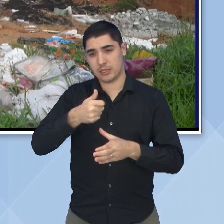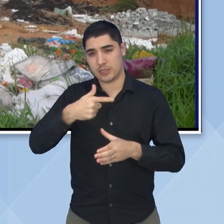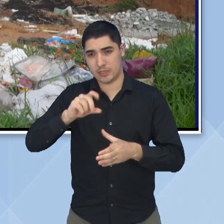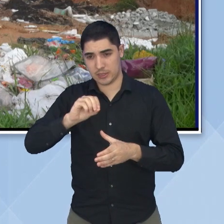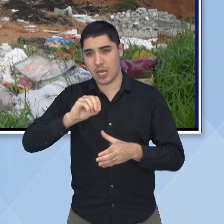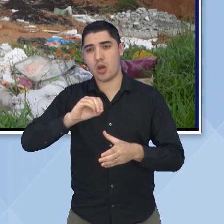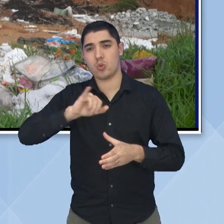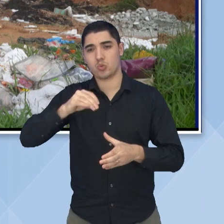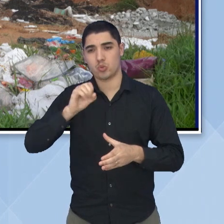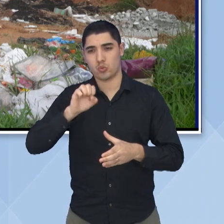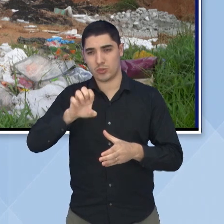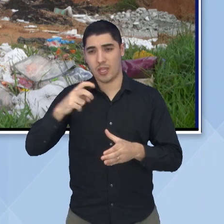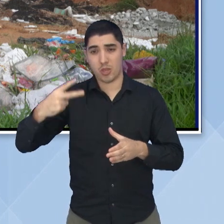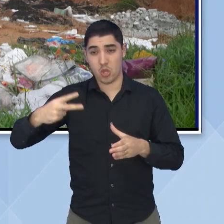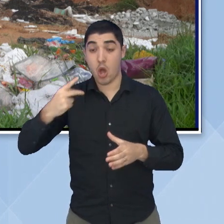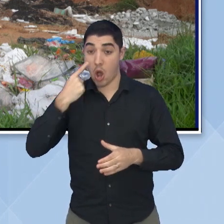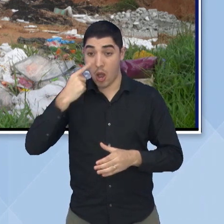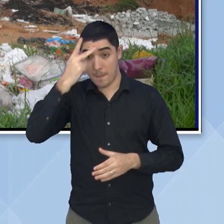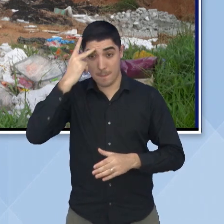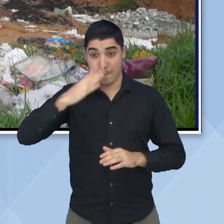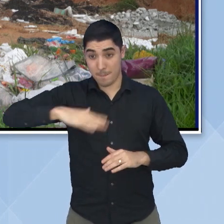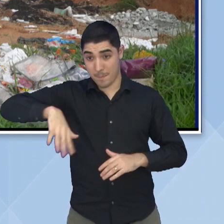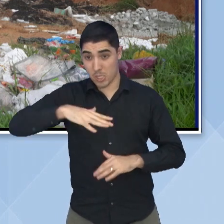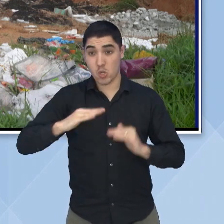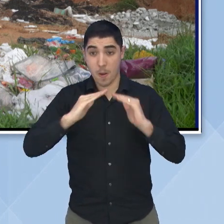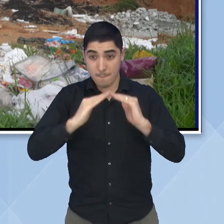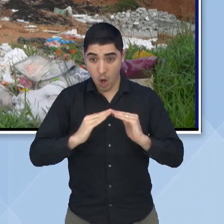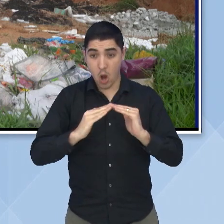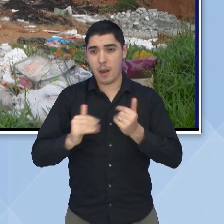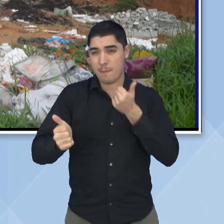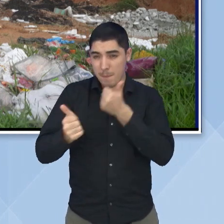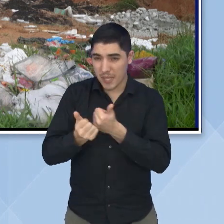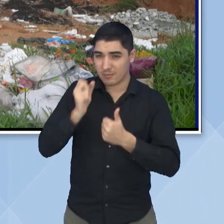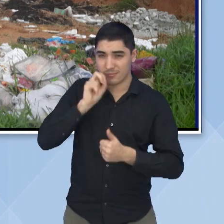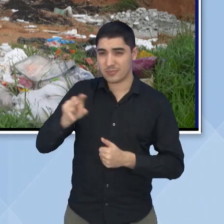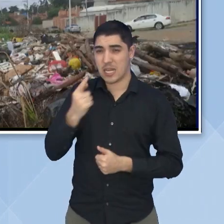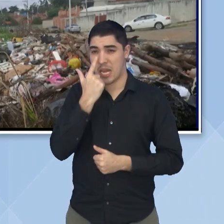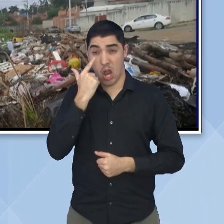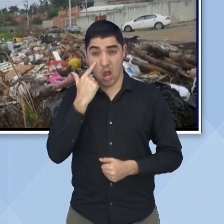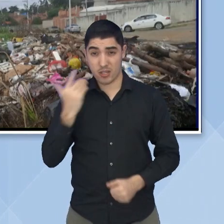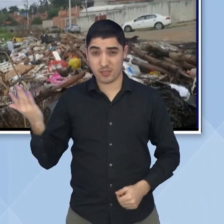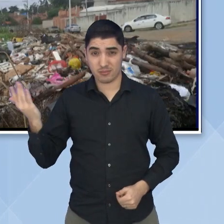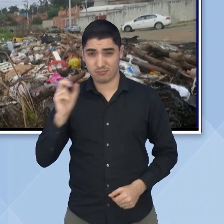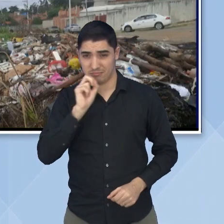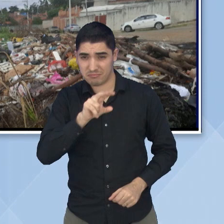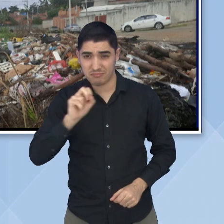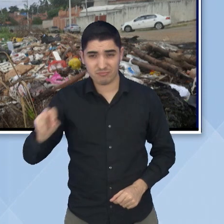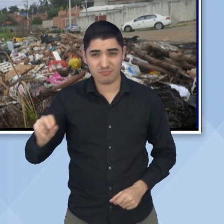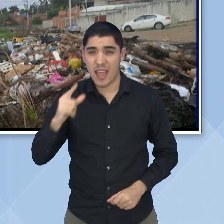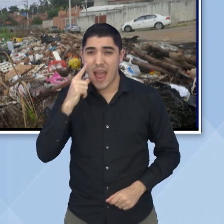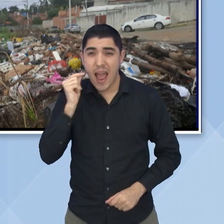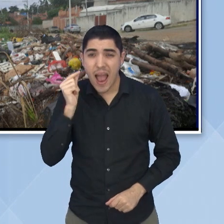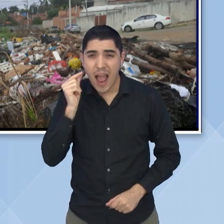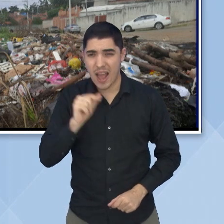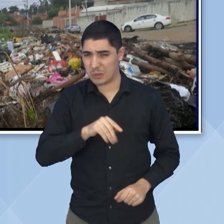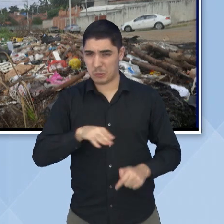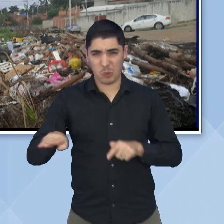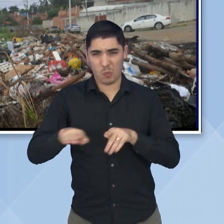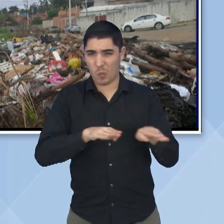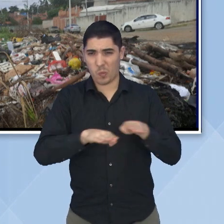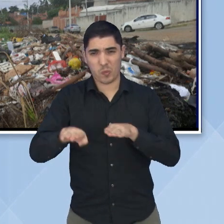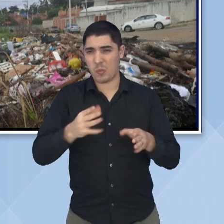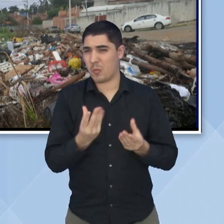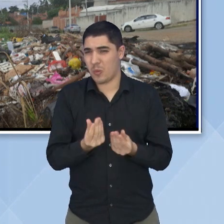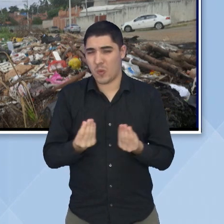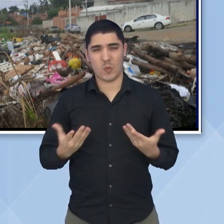Olha as condições que os moradores lá do Jardim São José 2 têm que viver. Rato é para tudo quanto é lado. Por